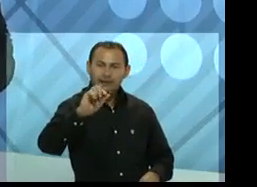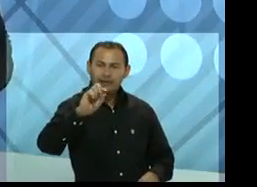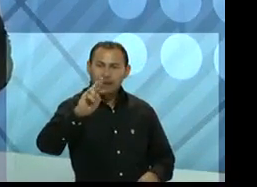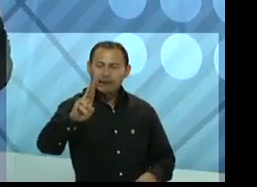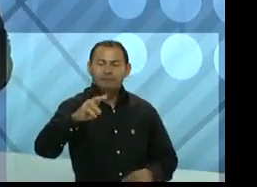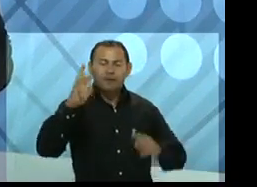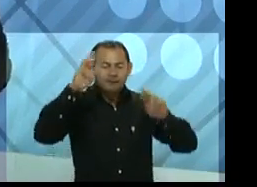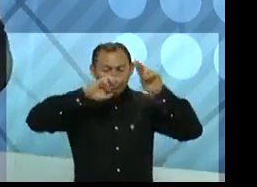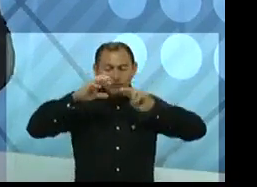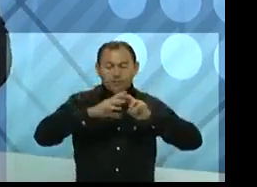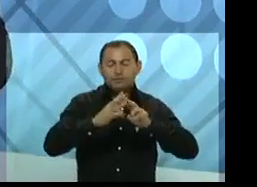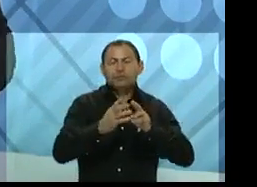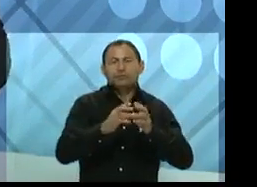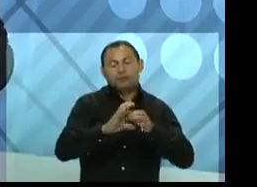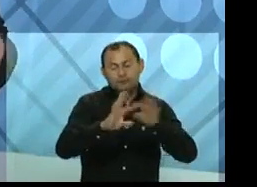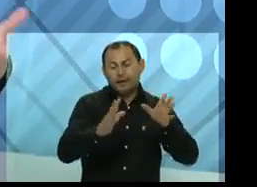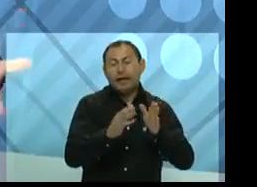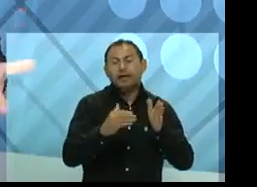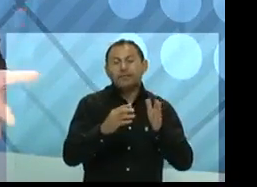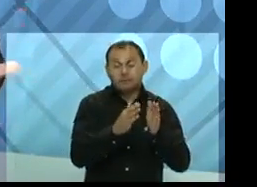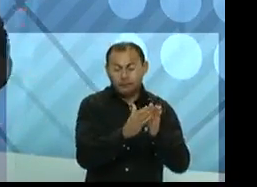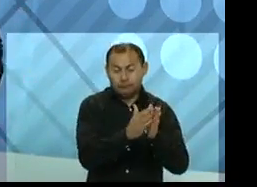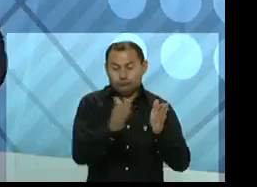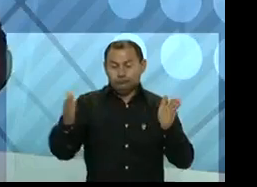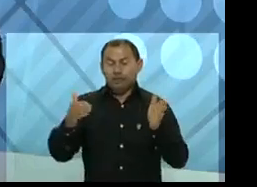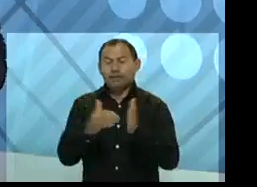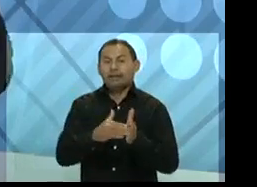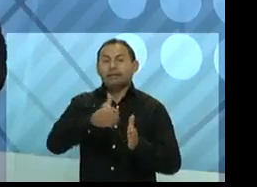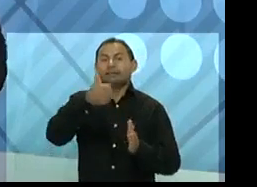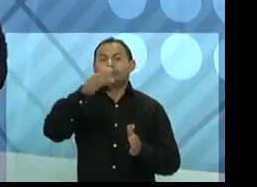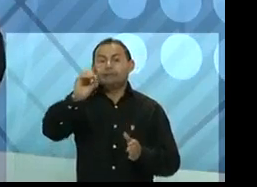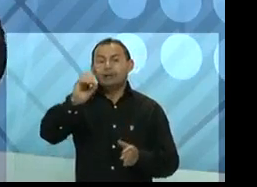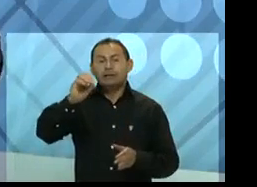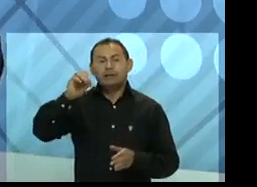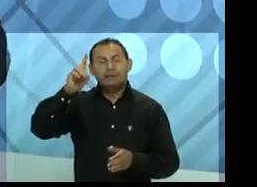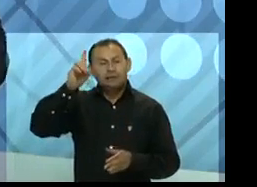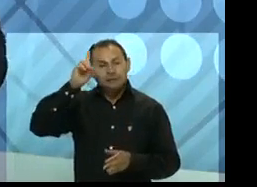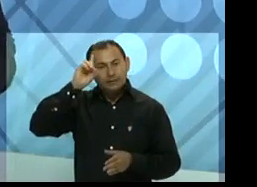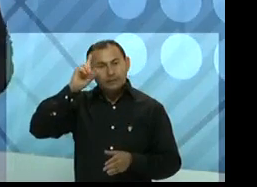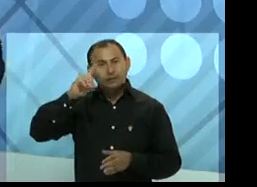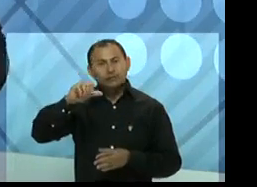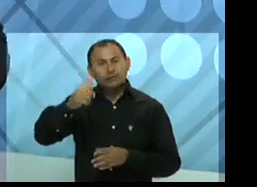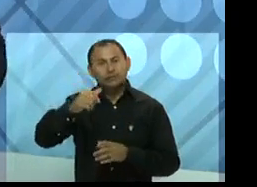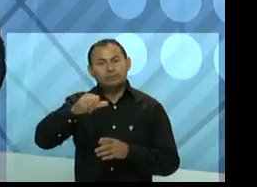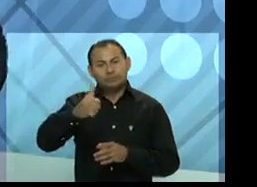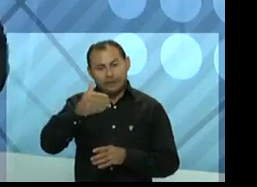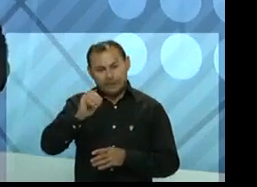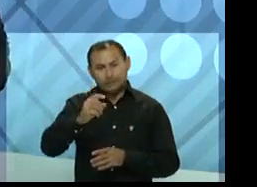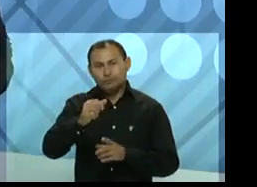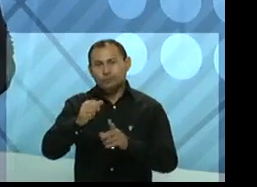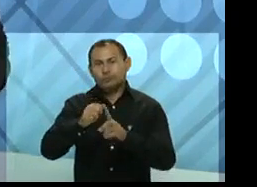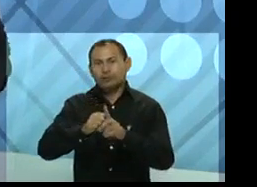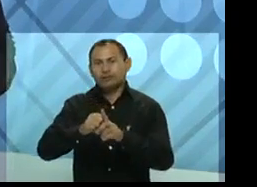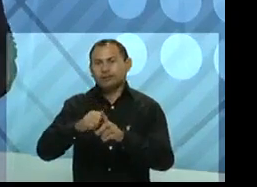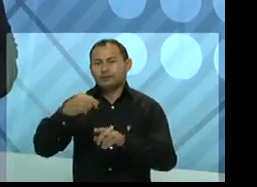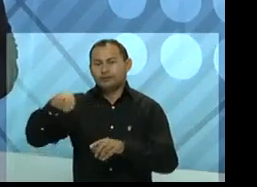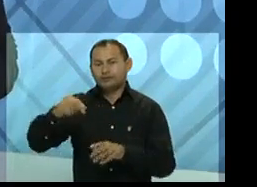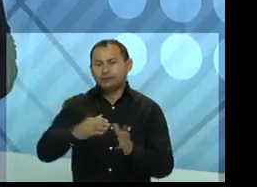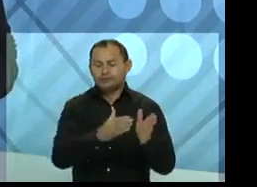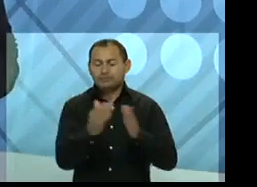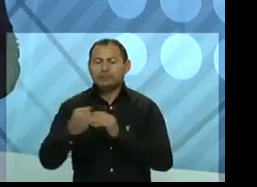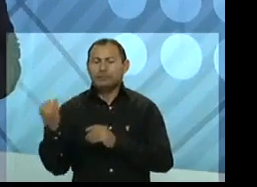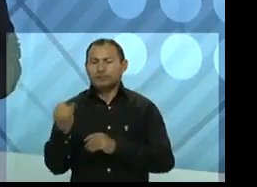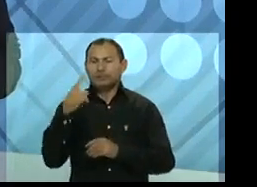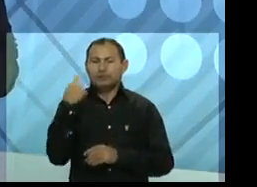até o dia 10/11. Então, para você que ainda não fez, né, respondeu o questionário, vai lá, não perca tempo, porque isso é importantíssimo para nós aqui da